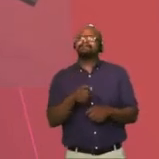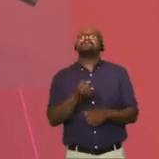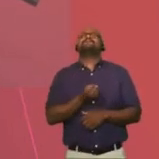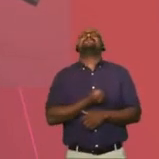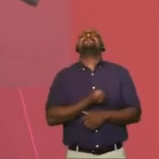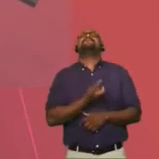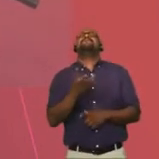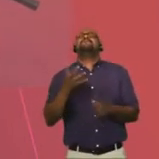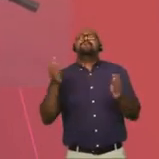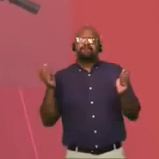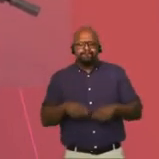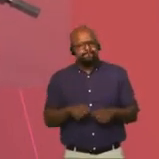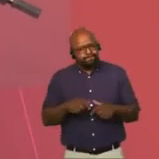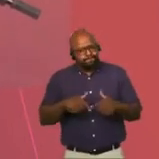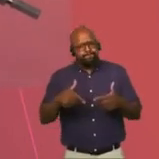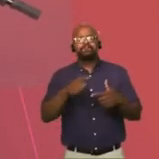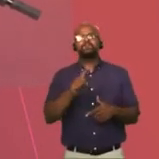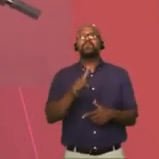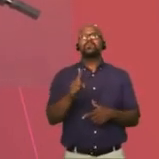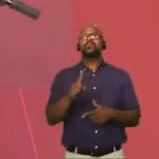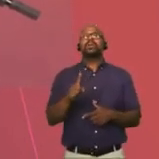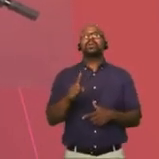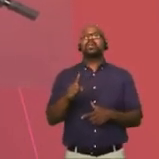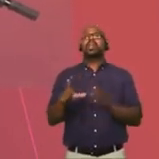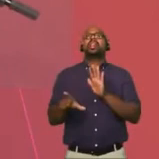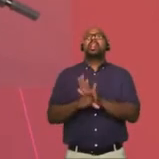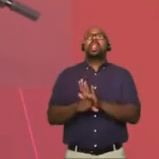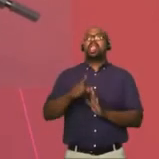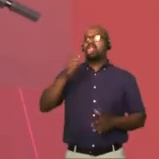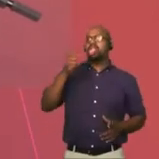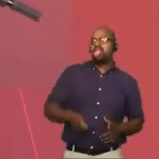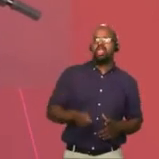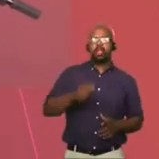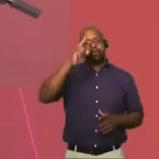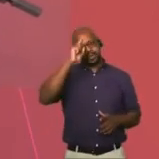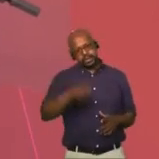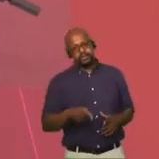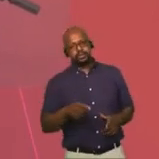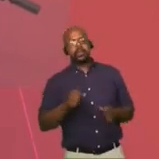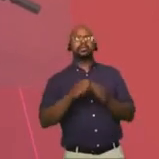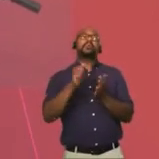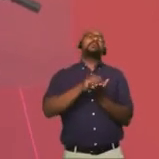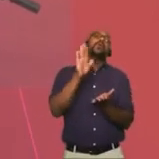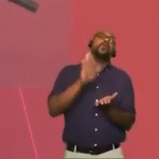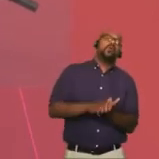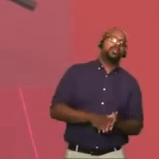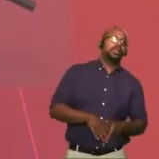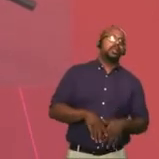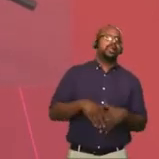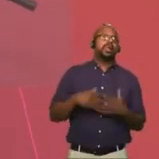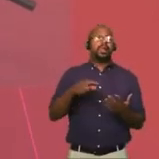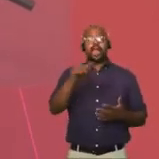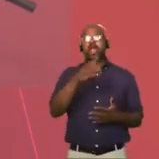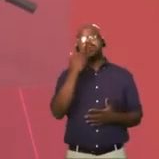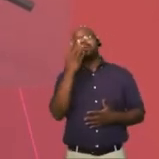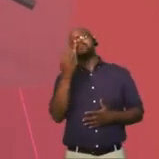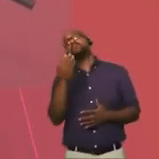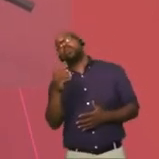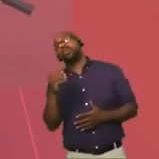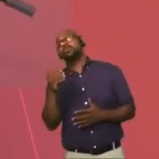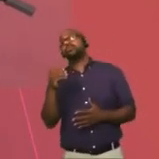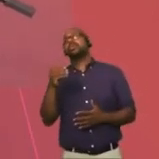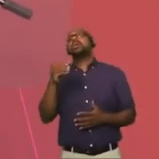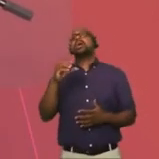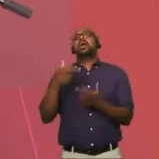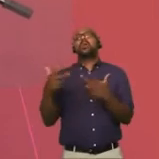diversos mecanismos que a gente pode fazer isso não é baixando lei não é bastante obrigação lá fazendo multa quem comer muito carboidrato vai